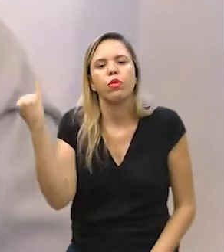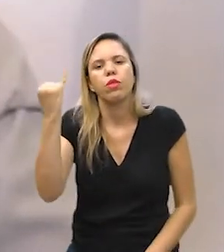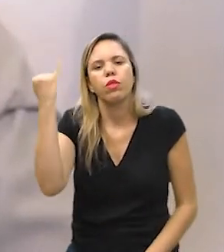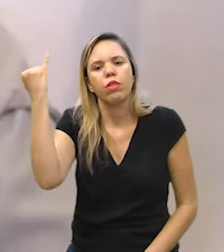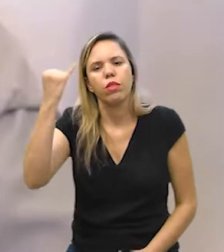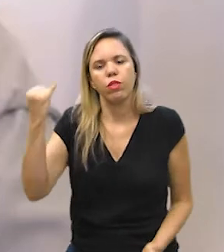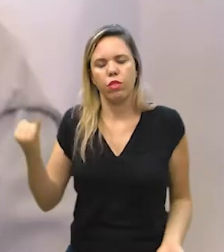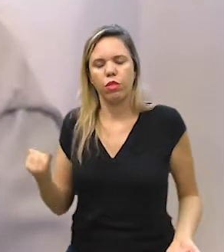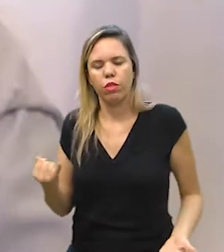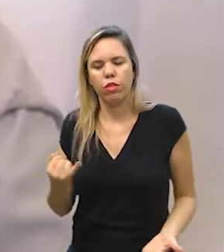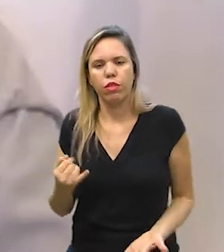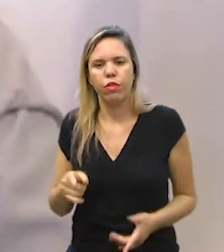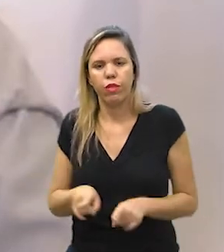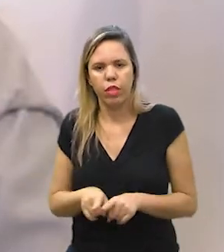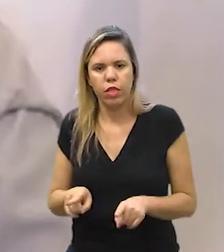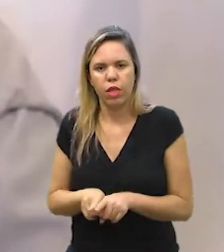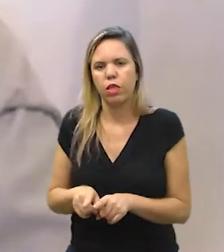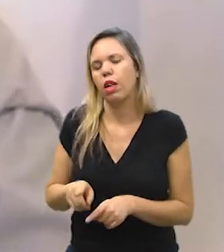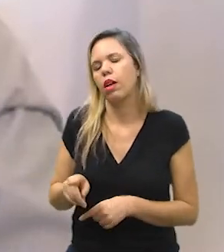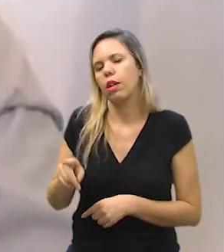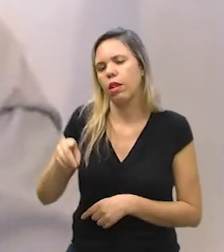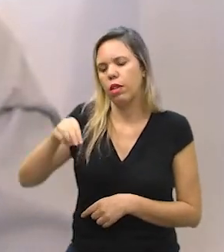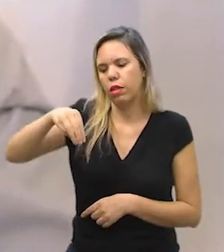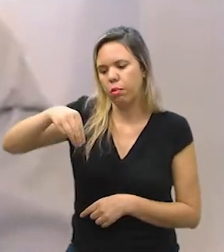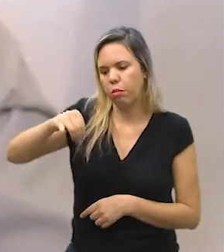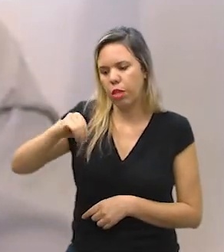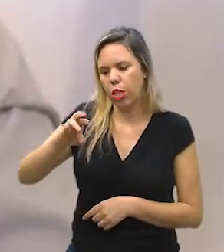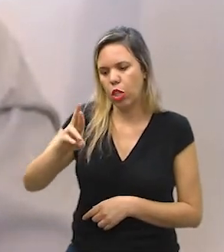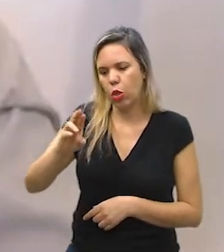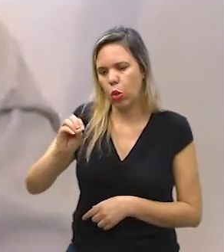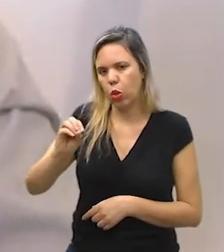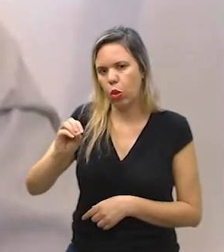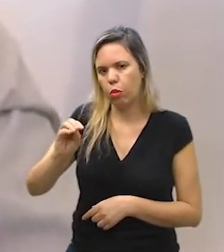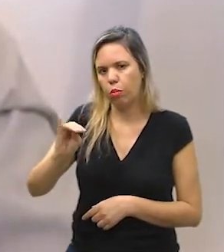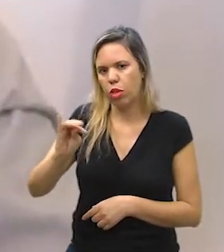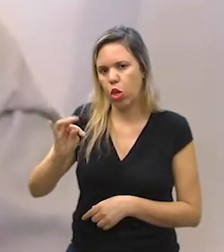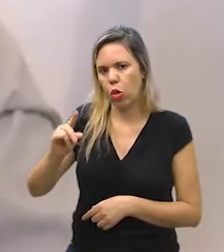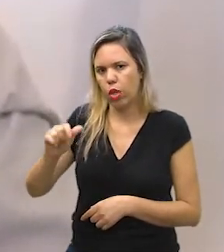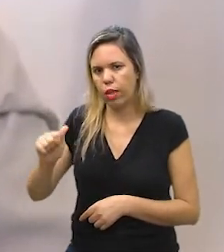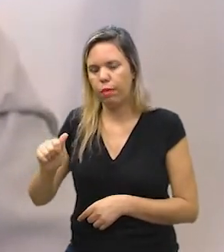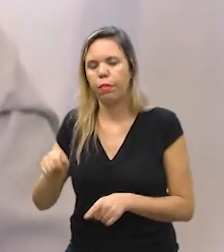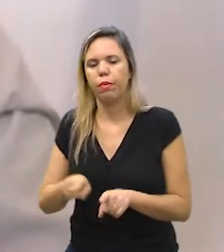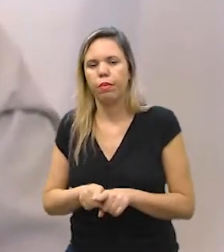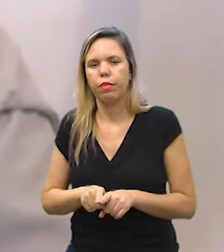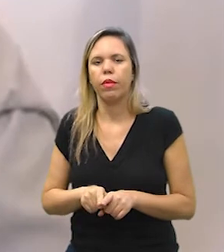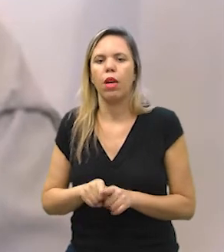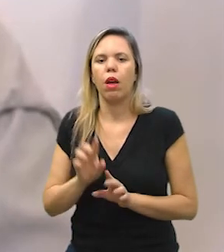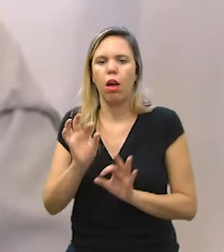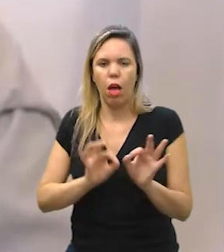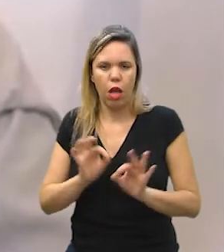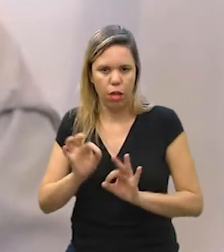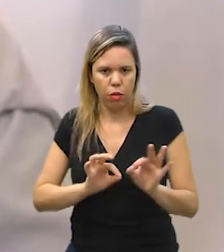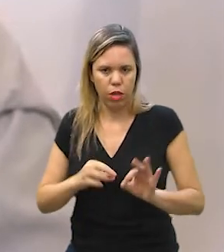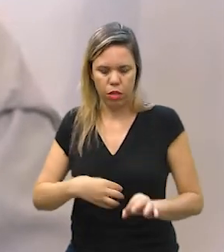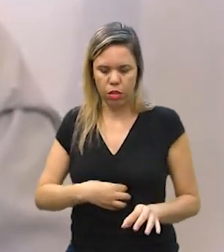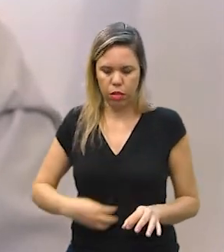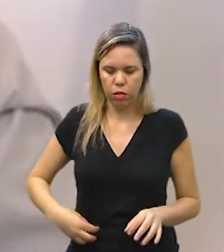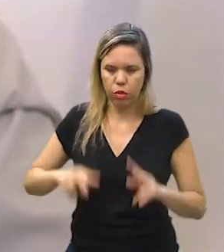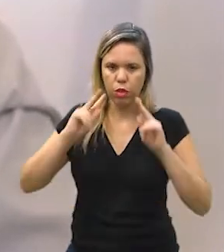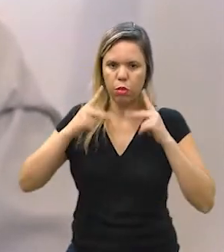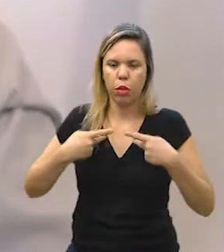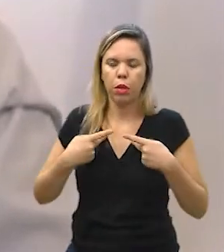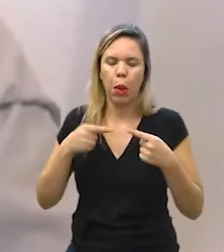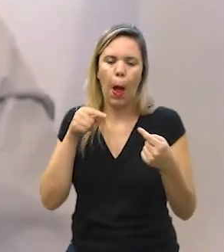dessa microbiota e na regulação desses diversos órgãos do ser humano. Ele está ligado